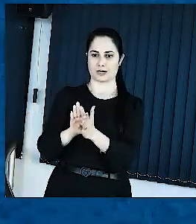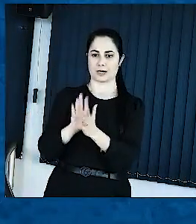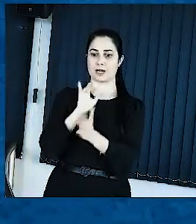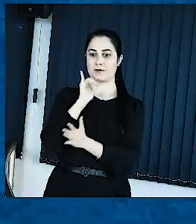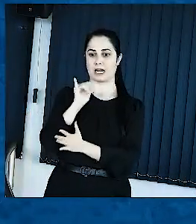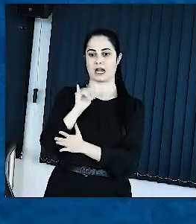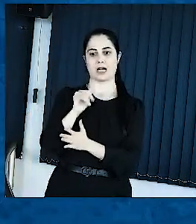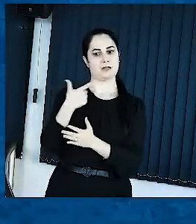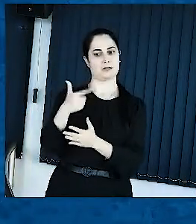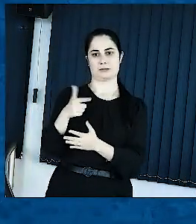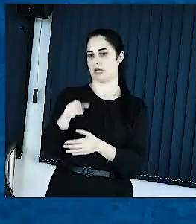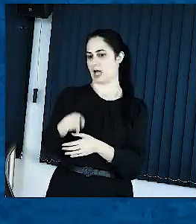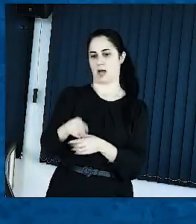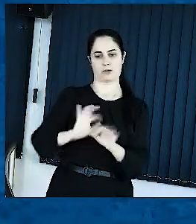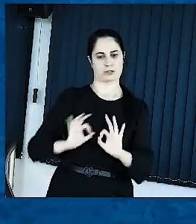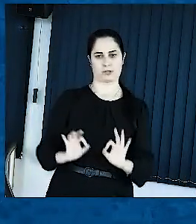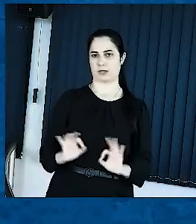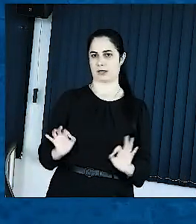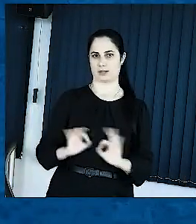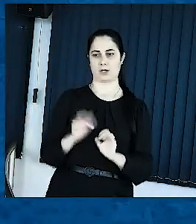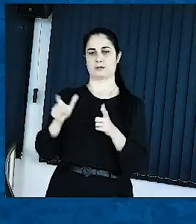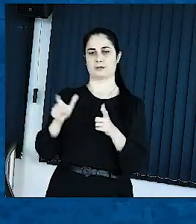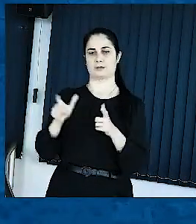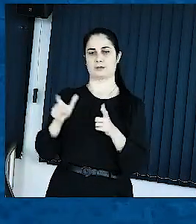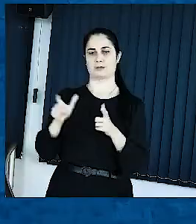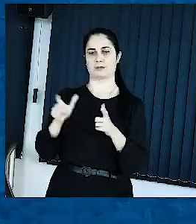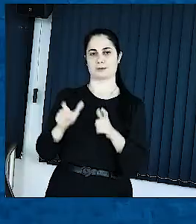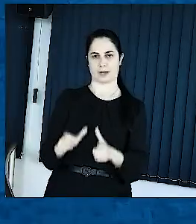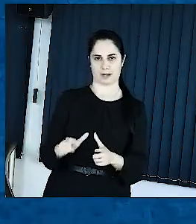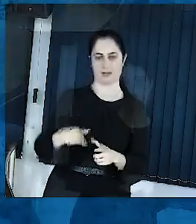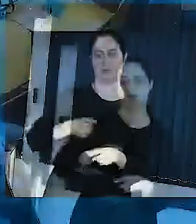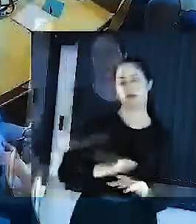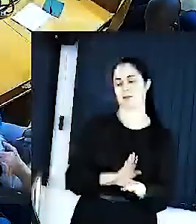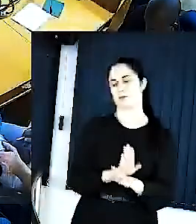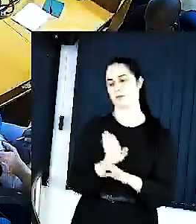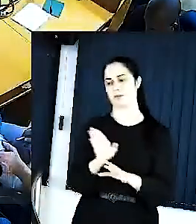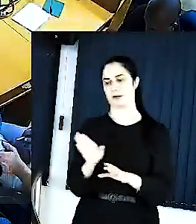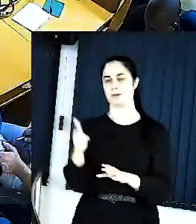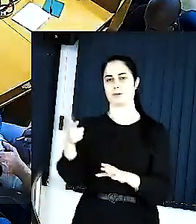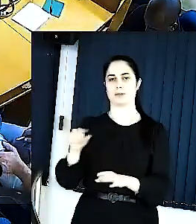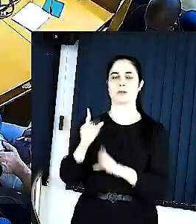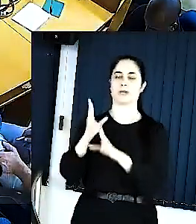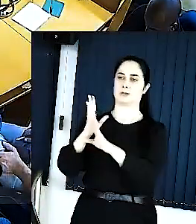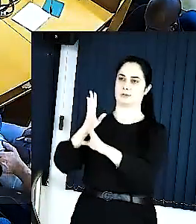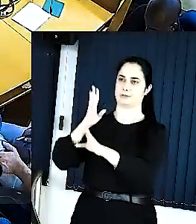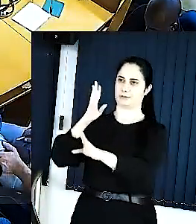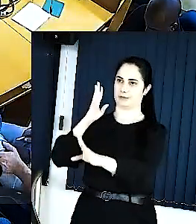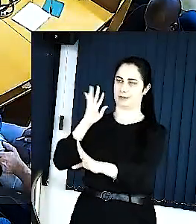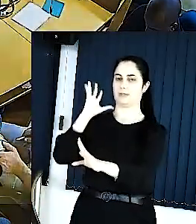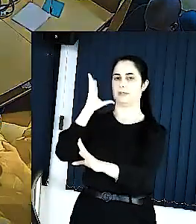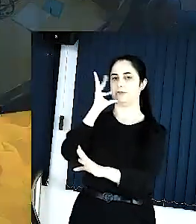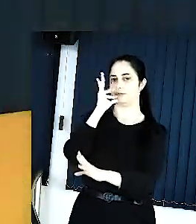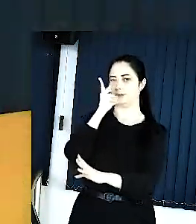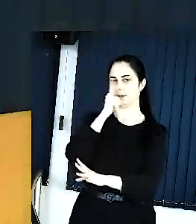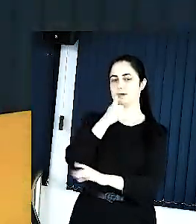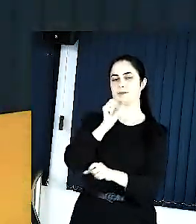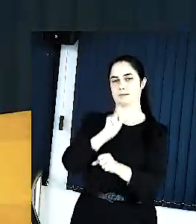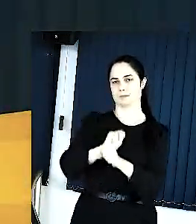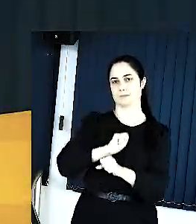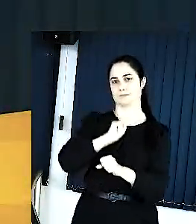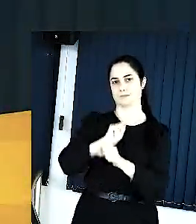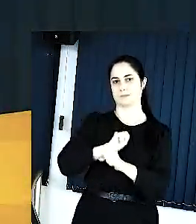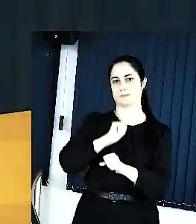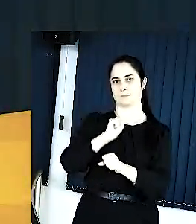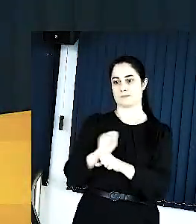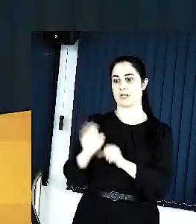e falam para ela que não é lá, que é para outro serviço, e ela vai para o outro serviço, espera mais uma fila longa,